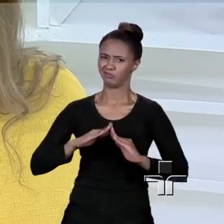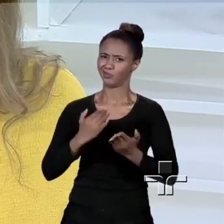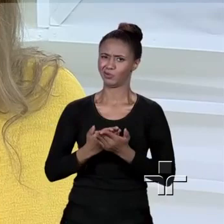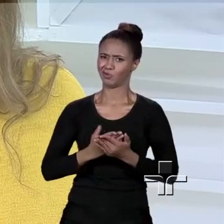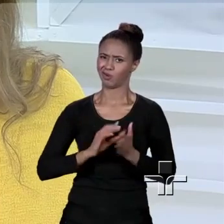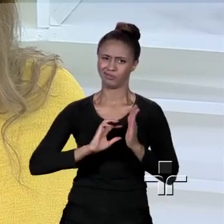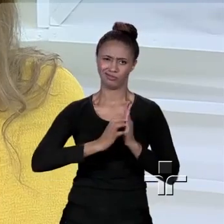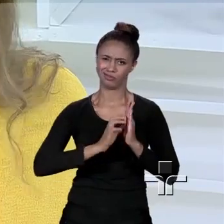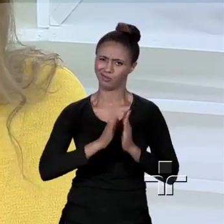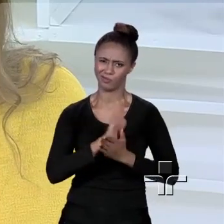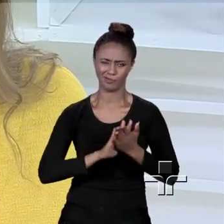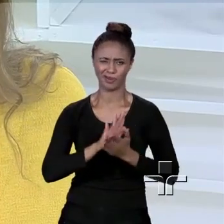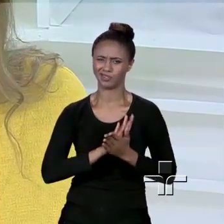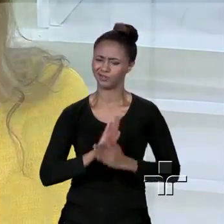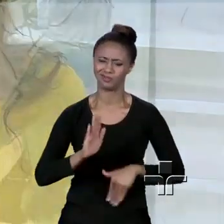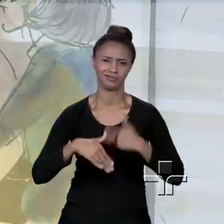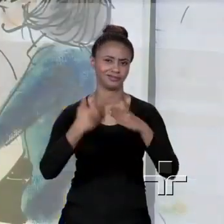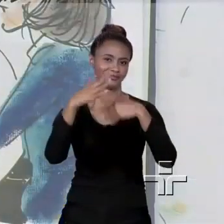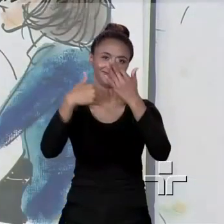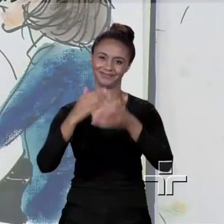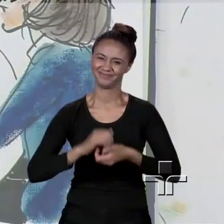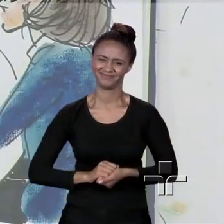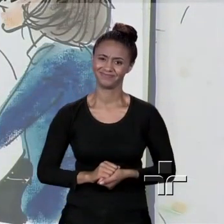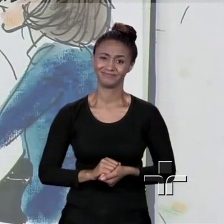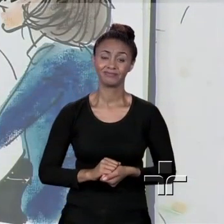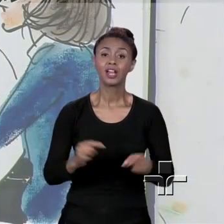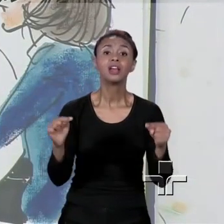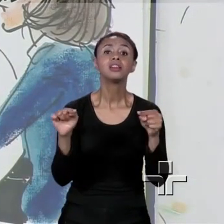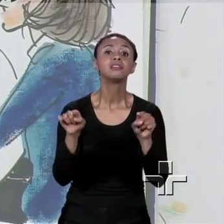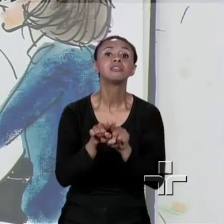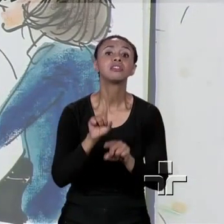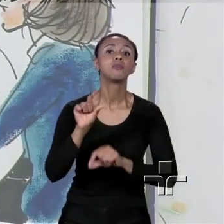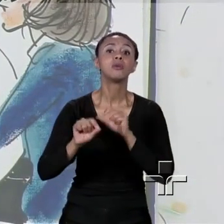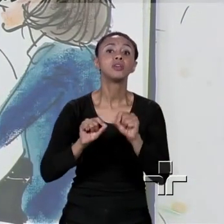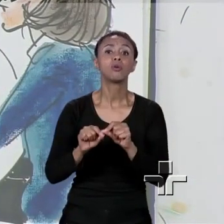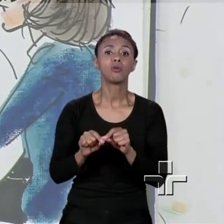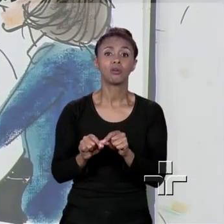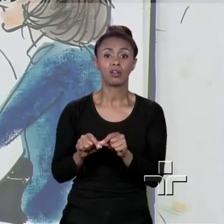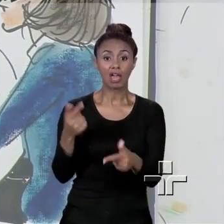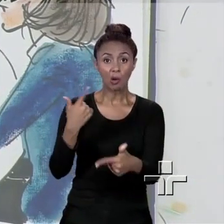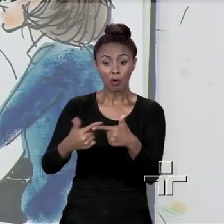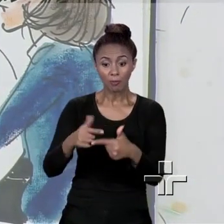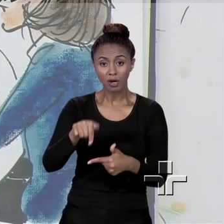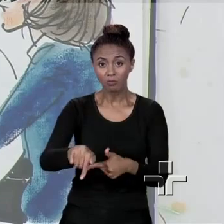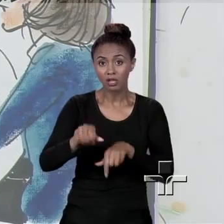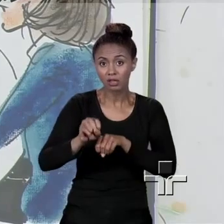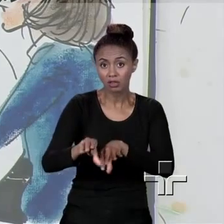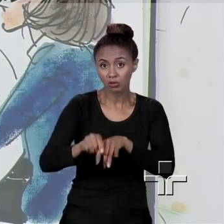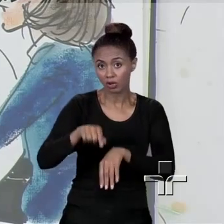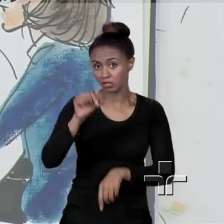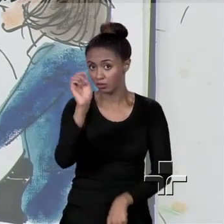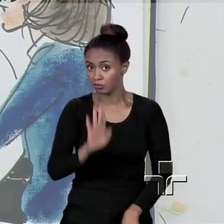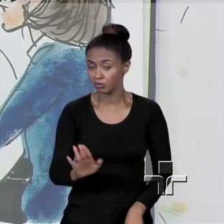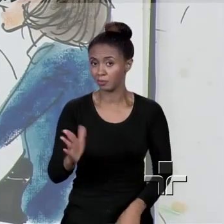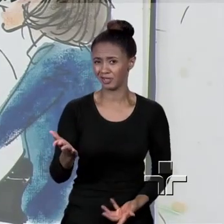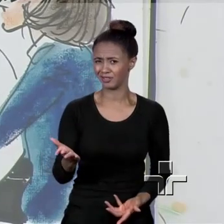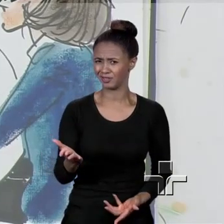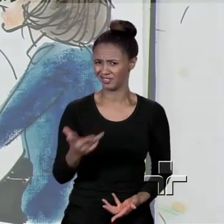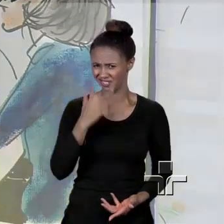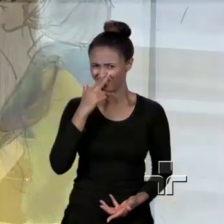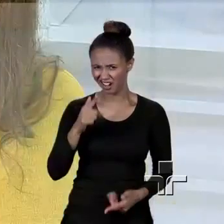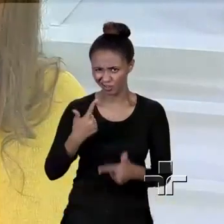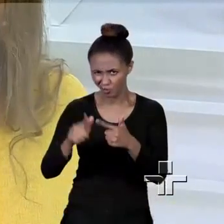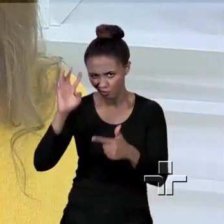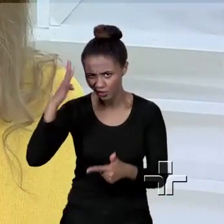prospera porque, inclusive, não preenche a lacuna e o problema que a gente tem na educação brasileira. Tem muitas coisas